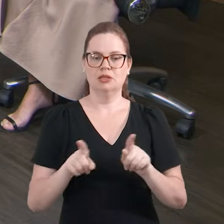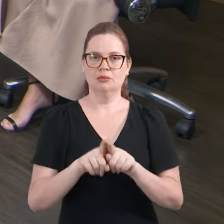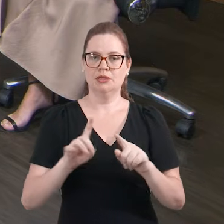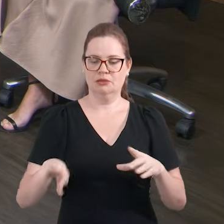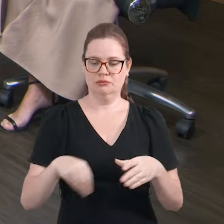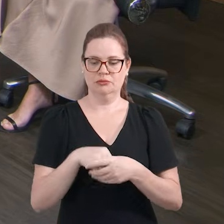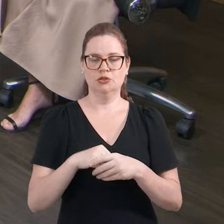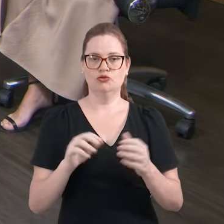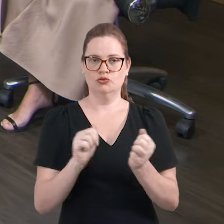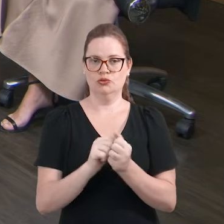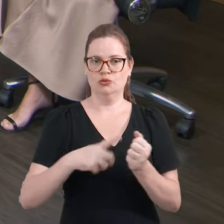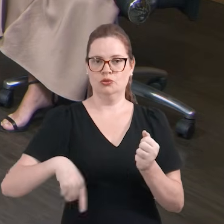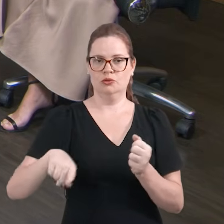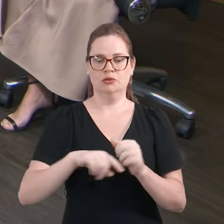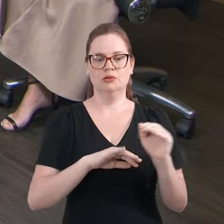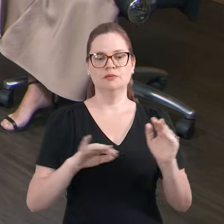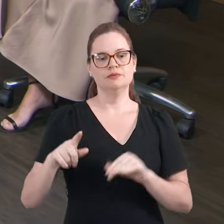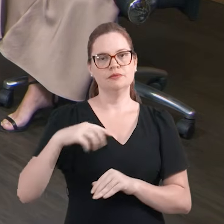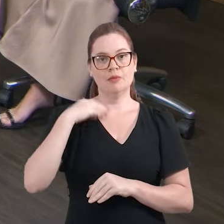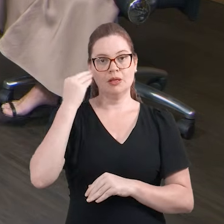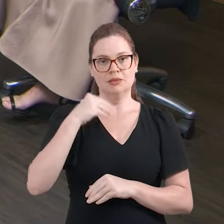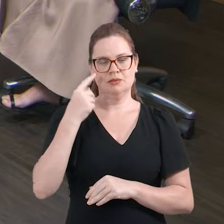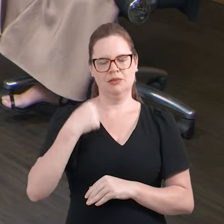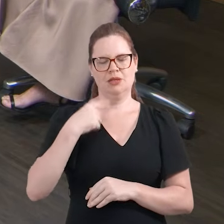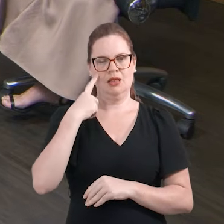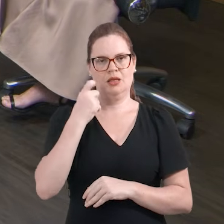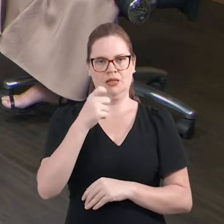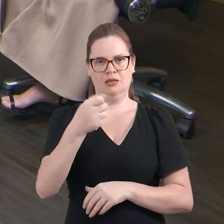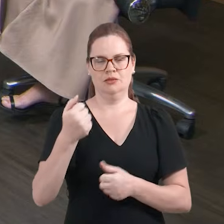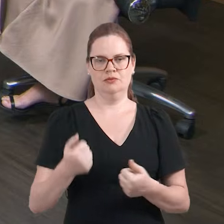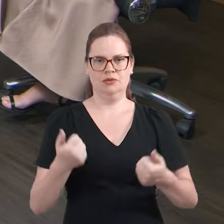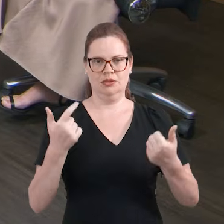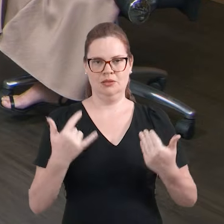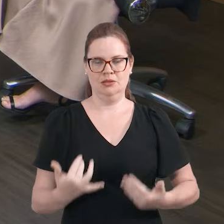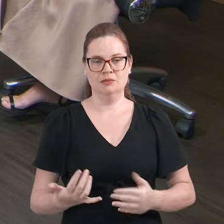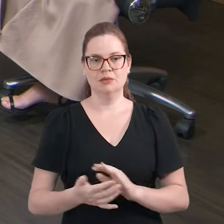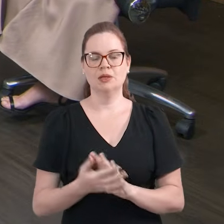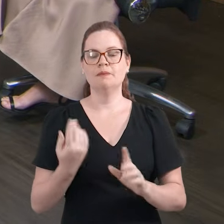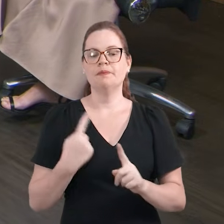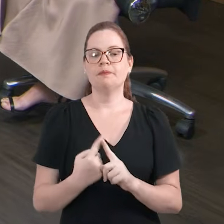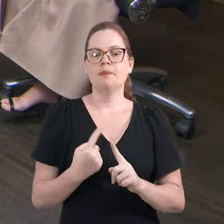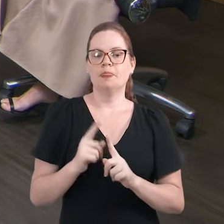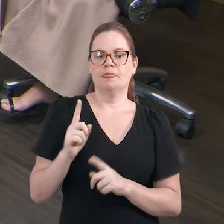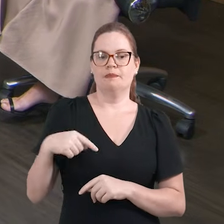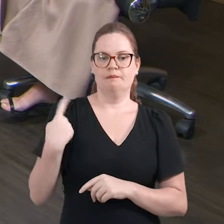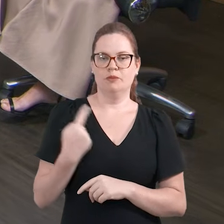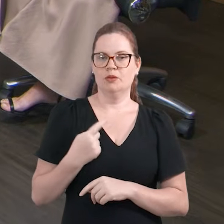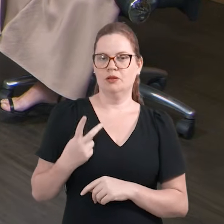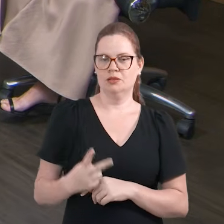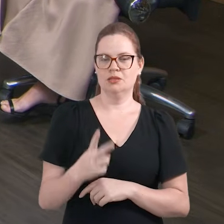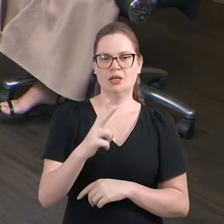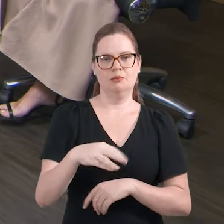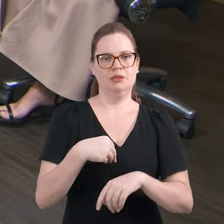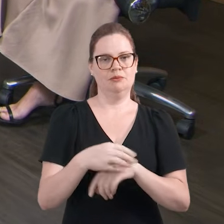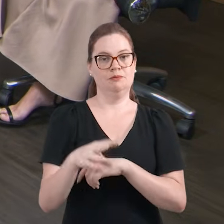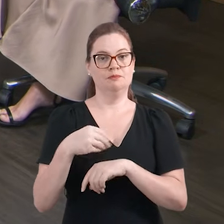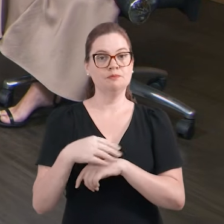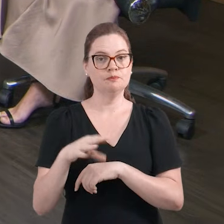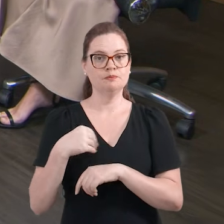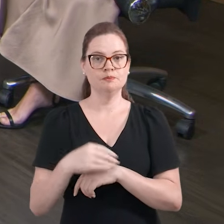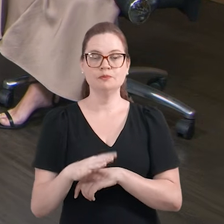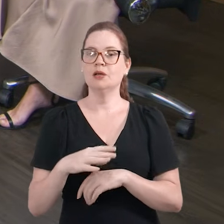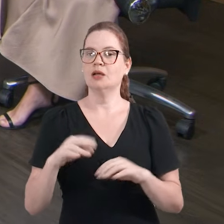uma experiência, Daniel, que é interessante você falar sobre isso, porque nós temos divulgado isso de uma